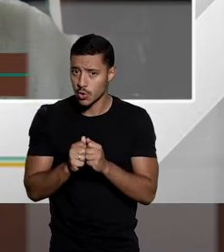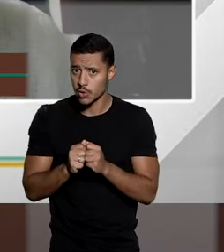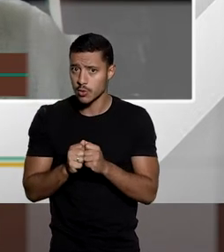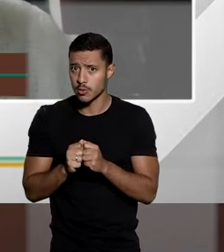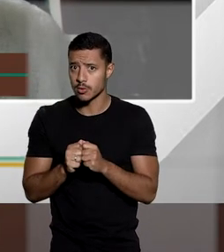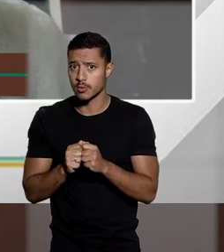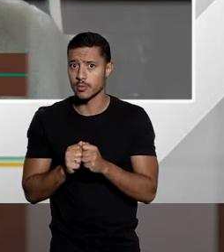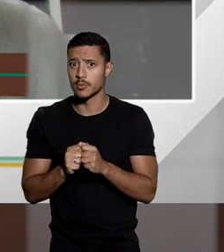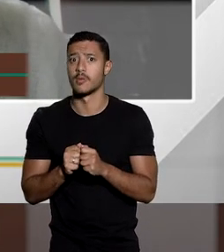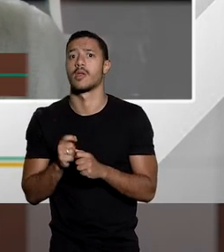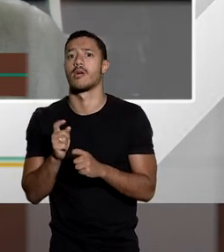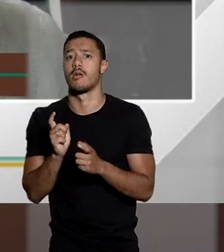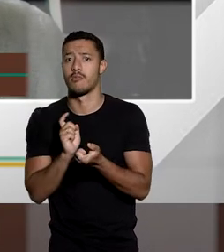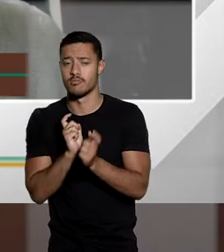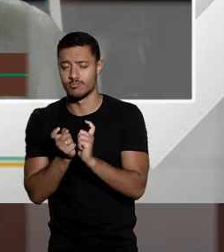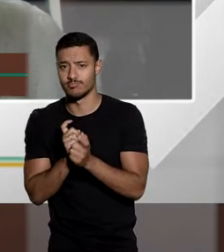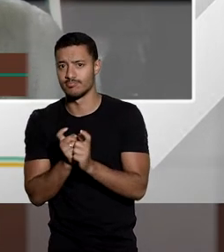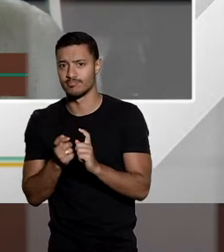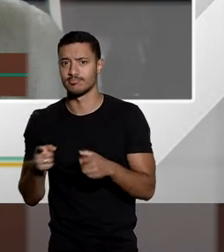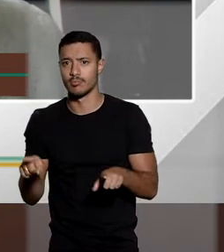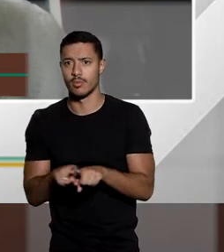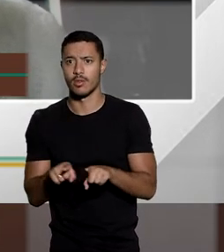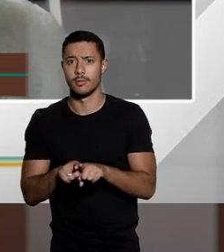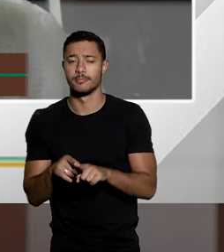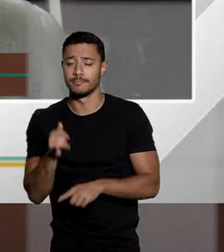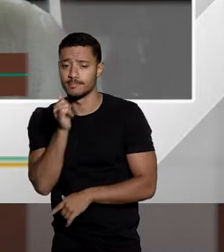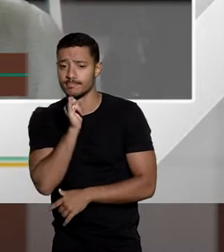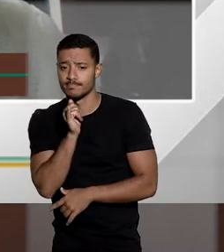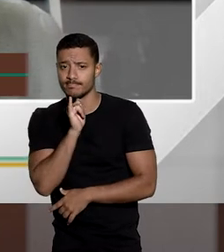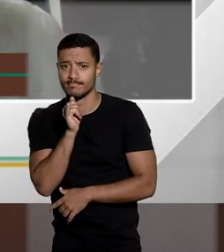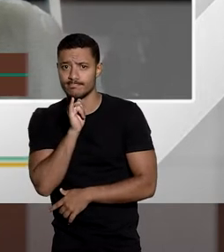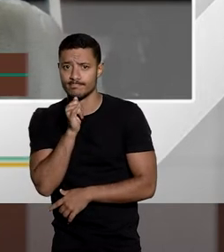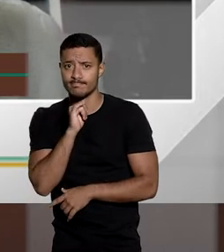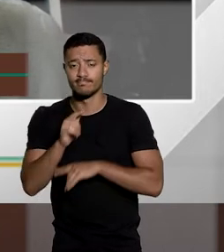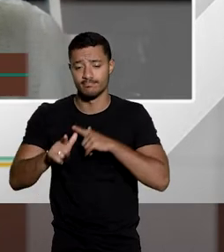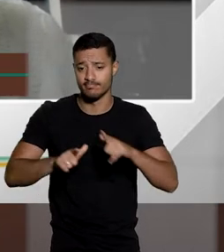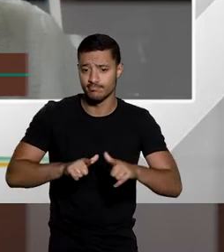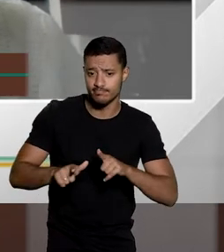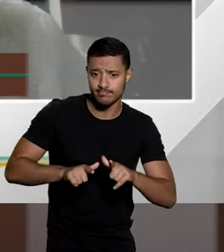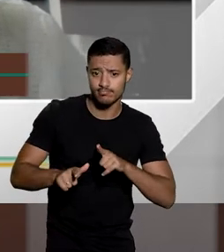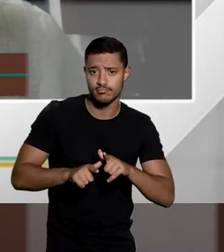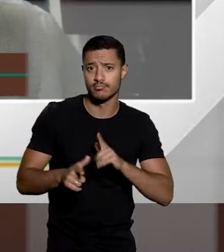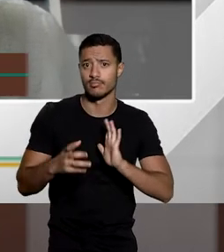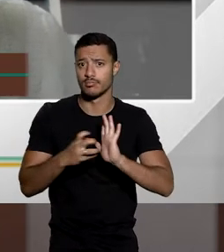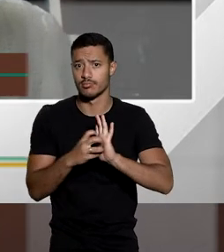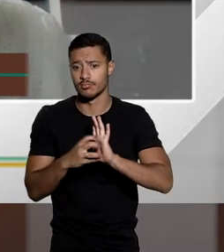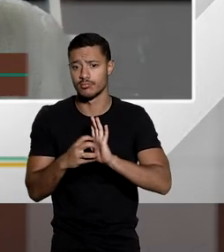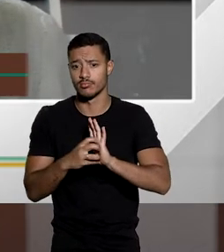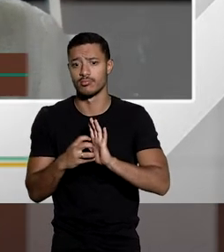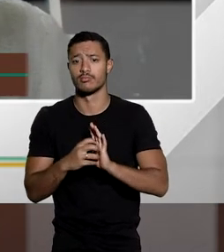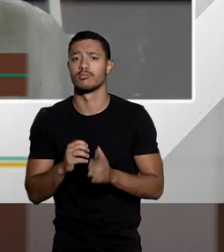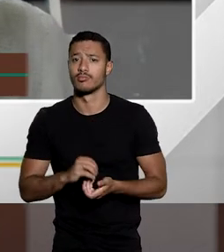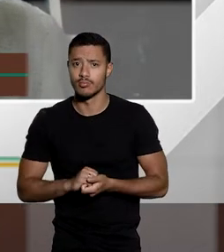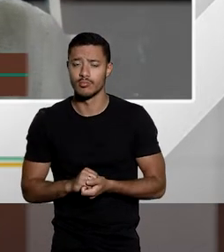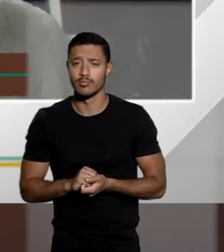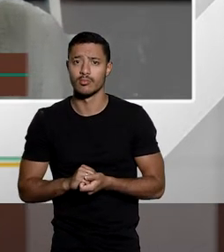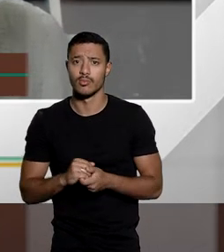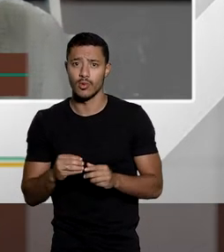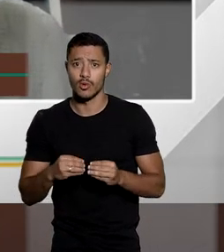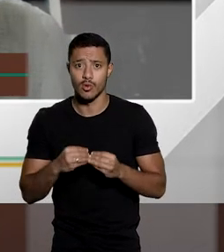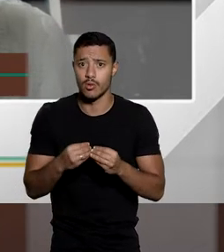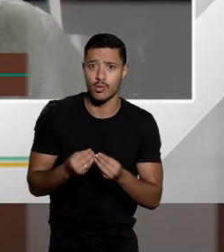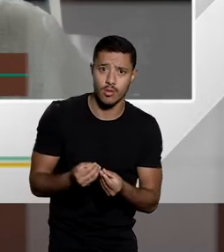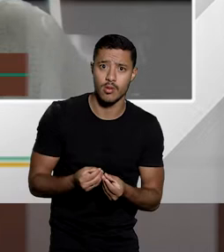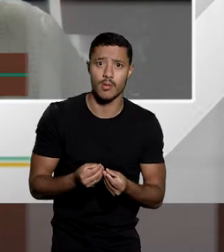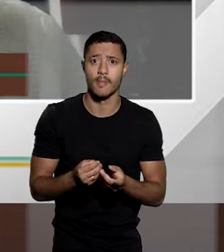para a própria administração pública, como, por exemplo, a prestação de serviço público, o fornecimento de